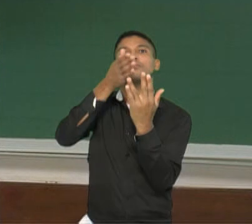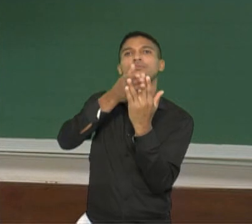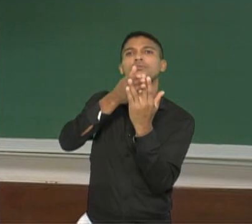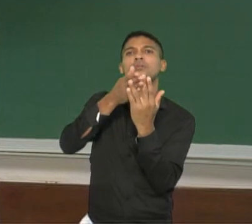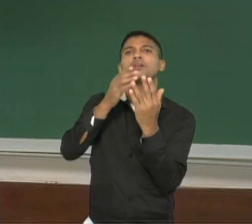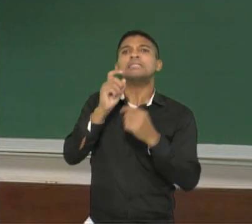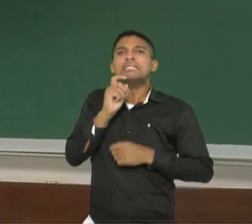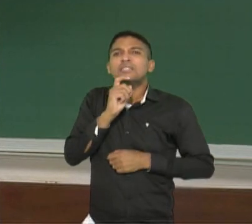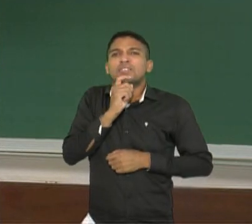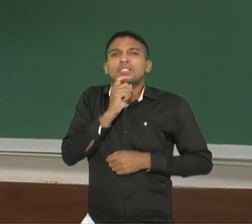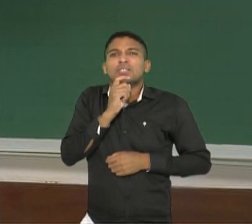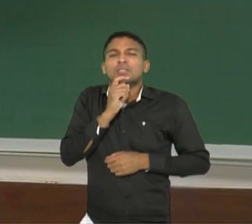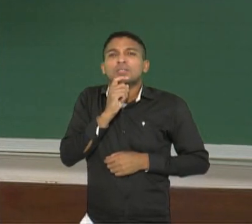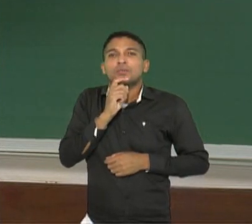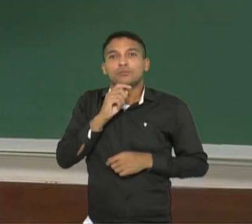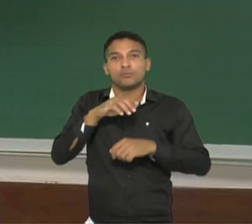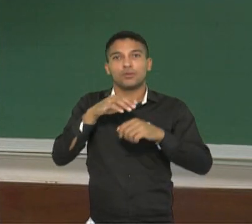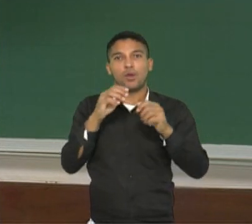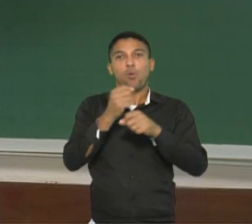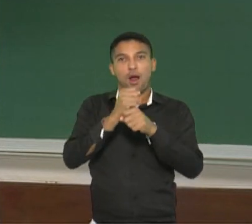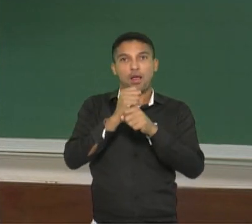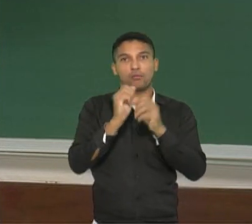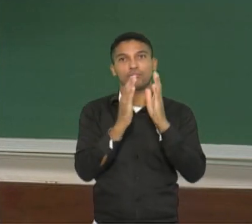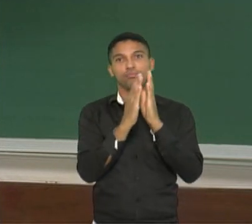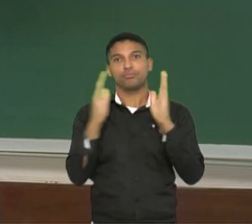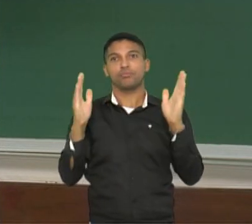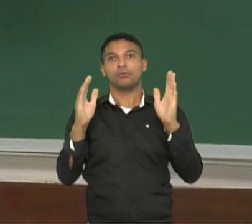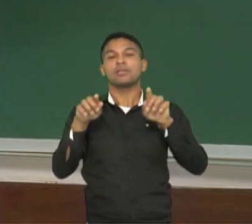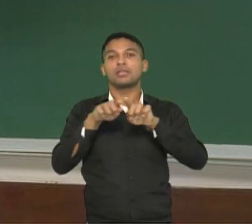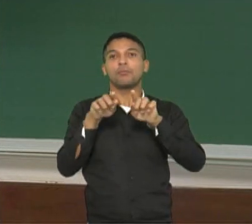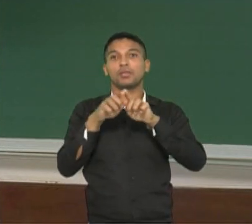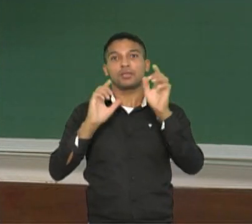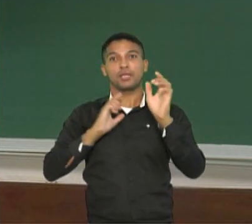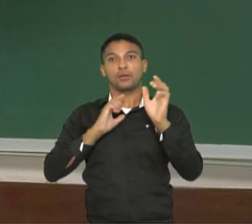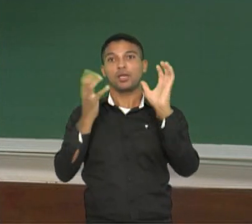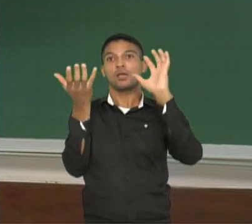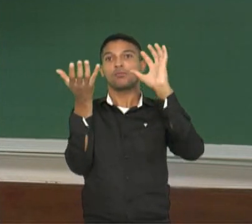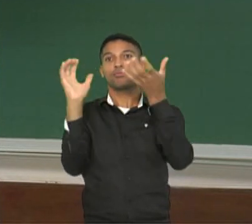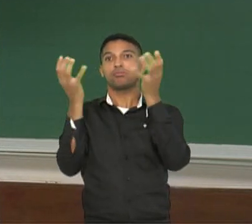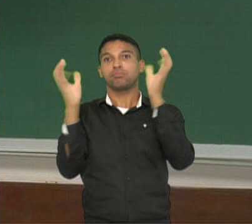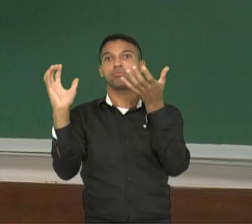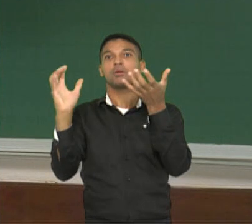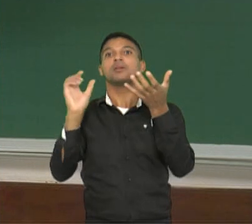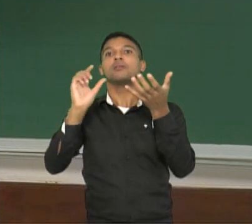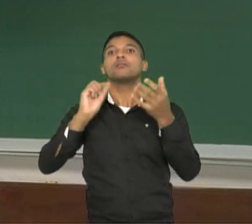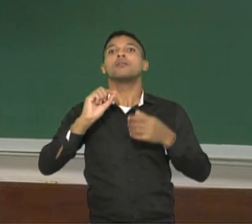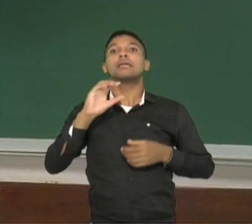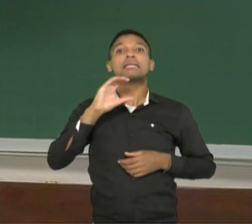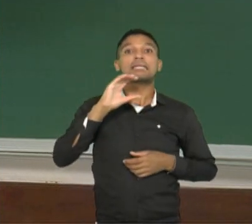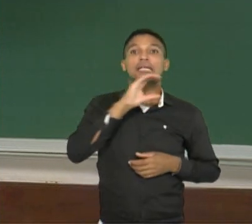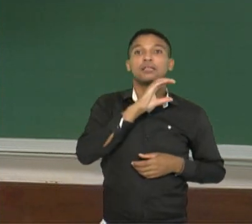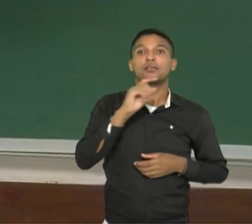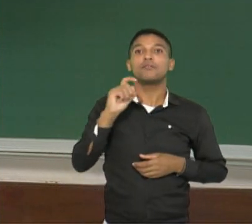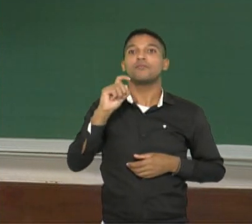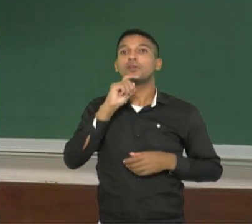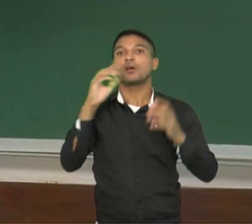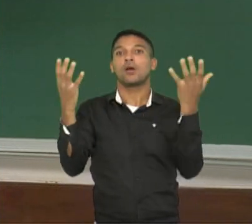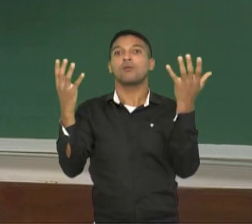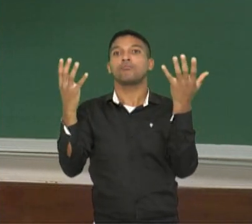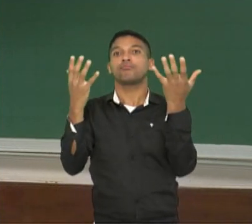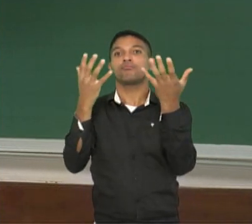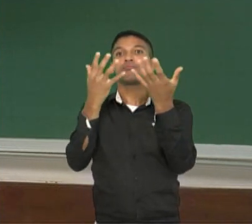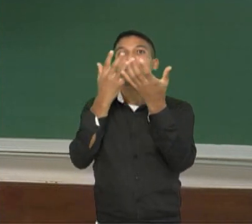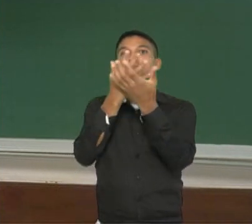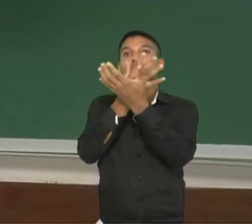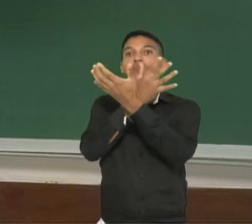climáticas frias, e nós vamos perceber áreas de transição entre as temperaturas quentes e as temperaturas frias. E novamente,